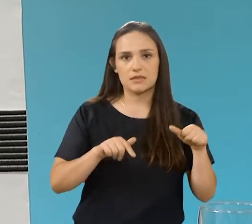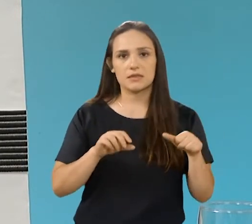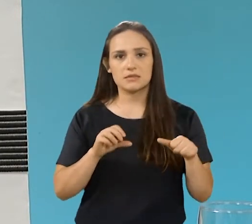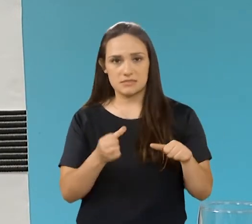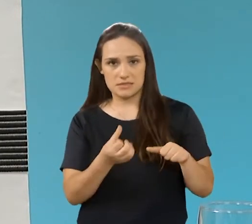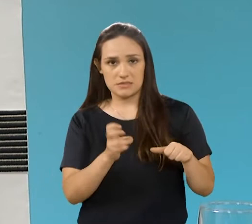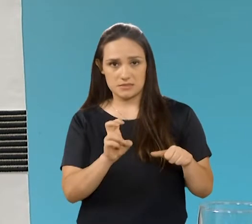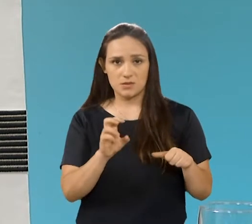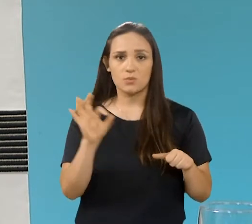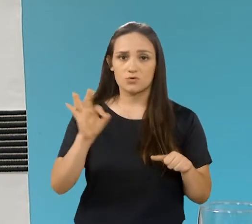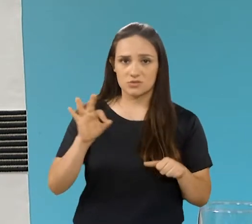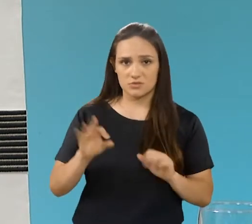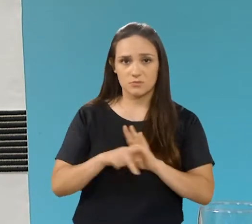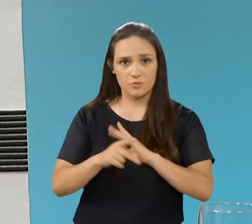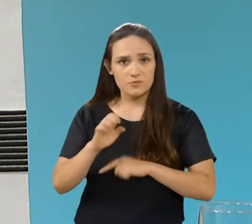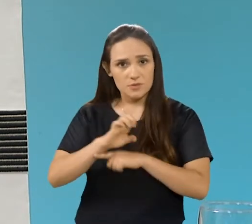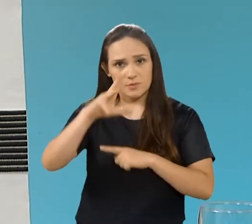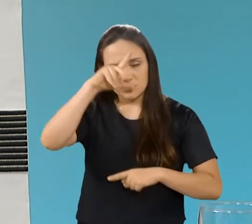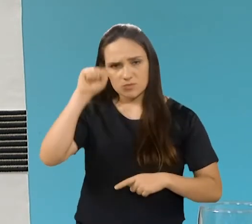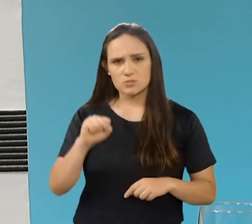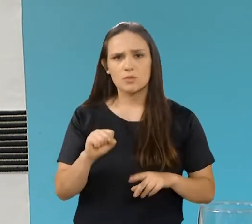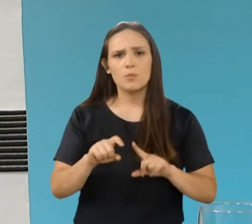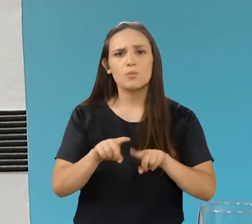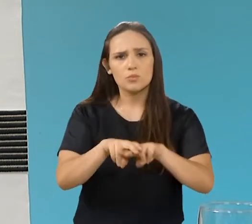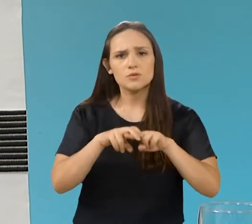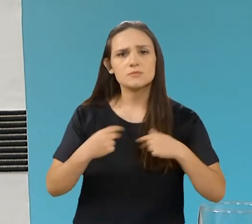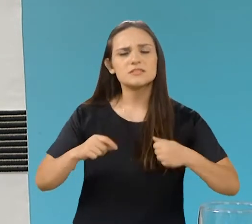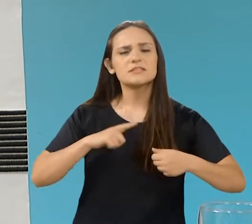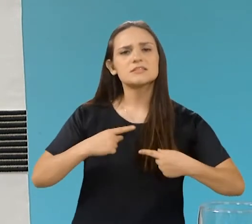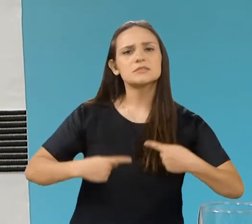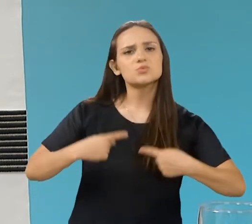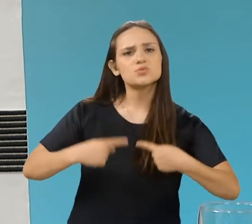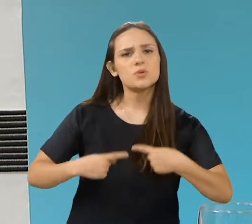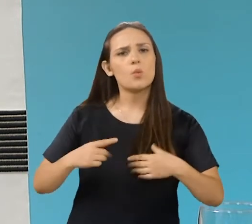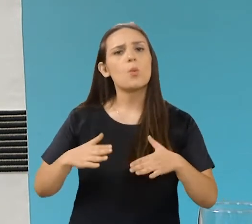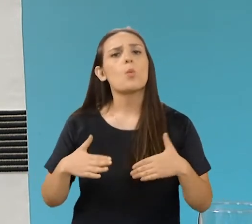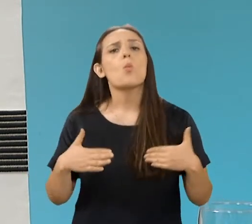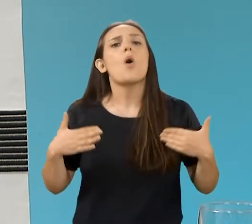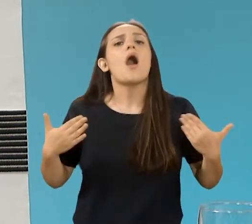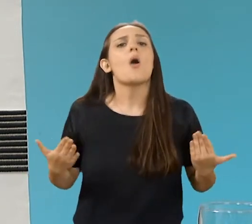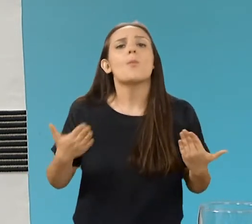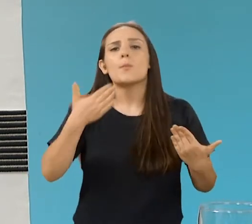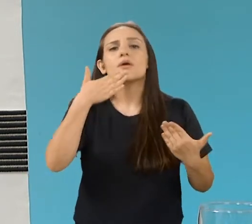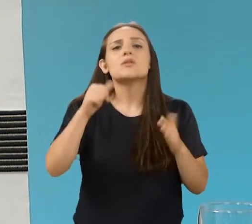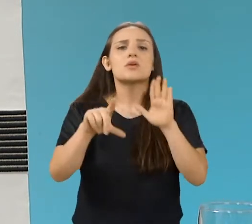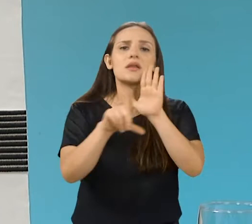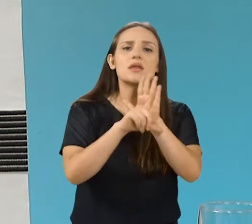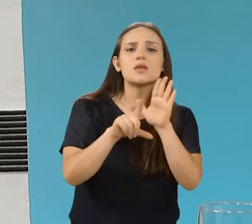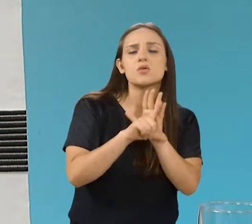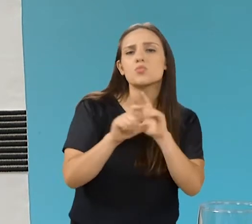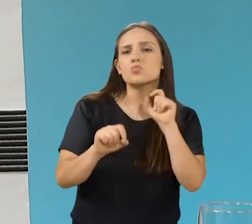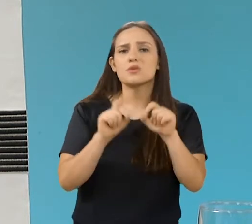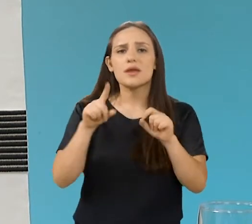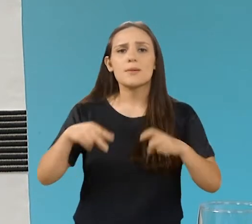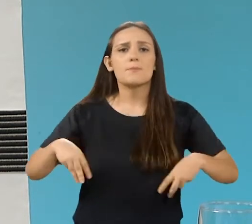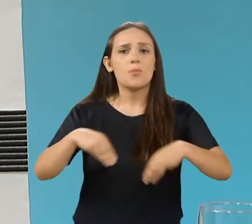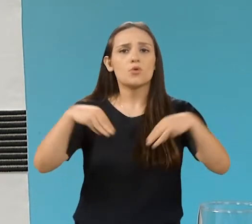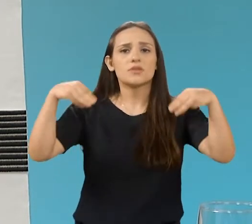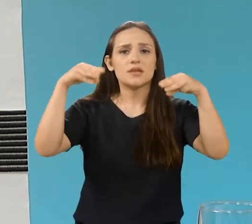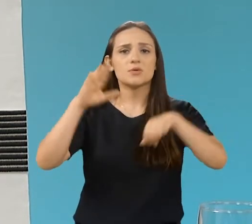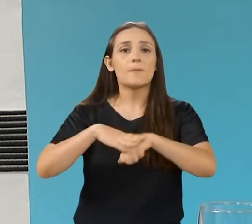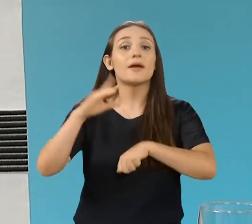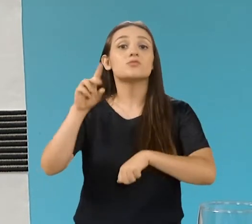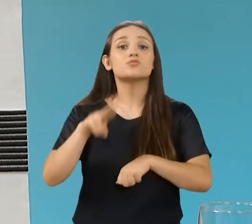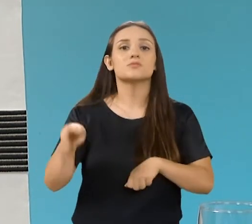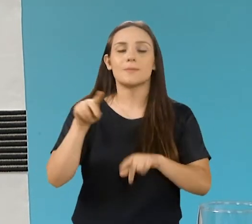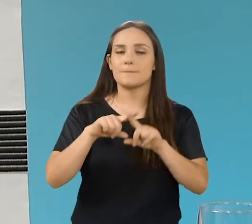estão discutindo qual a melhor maneira, qual a melhor legislação, o que tem de mais moderno. Agora, o que a